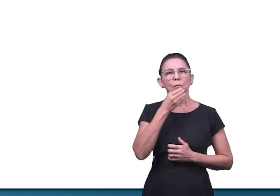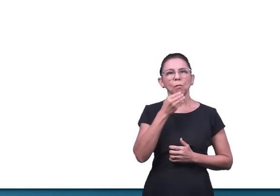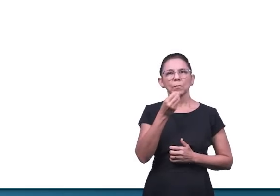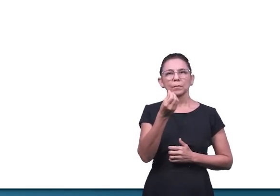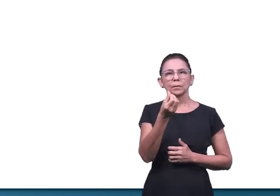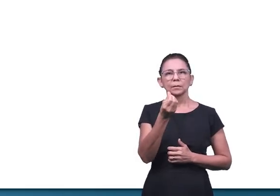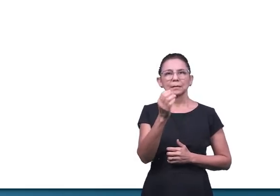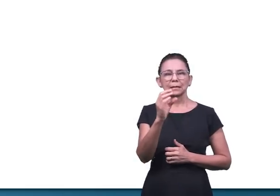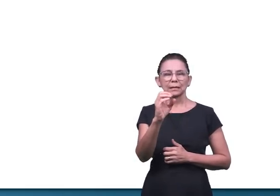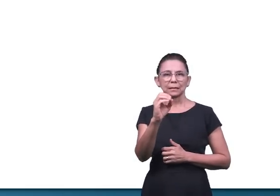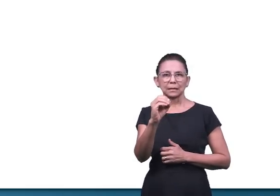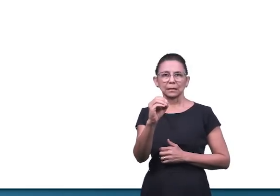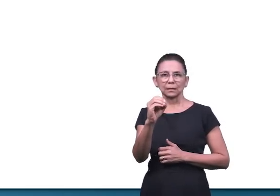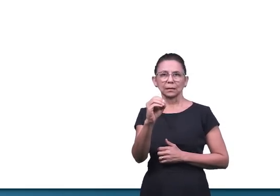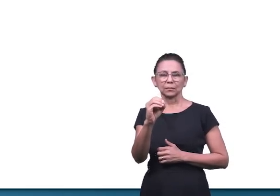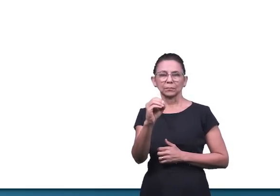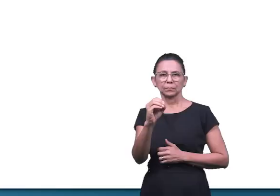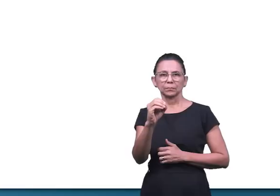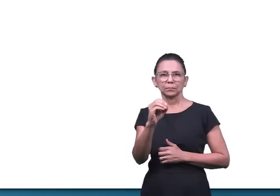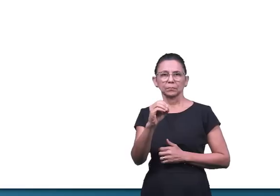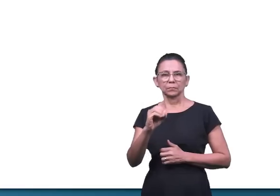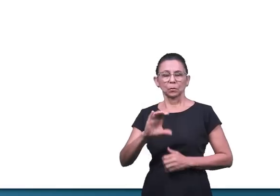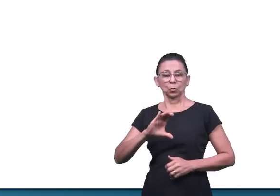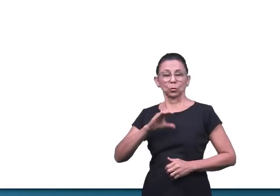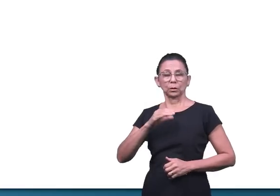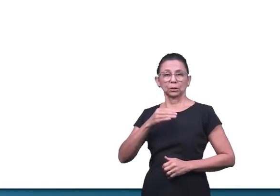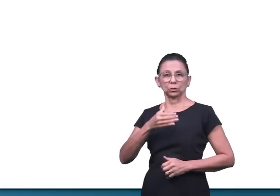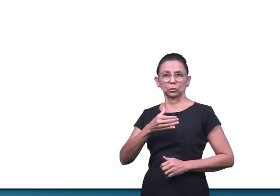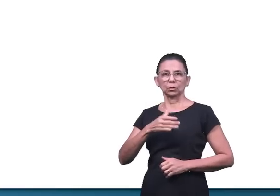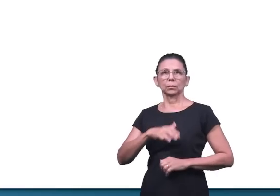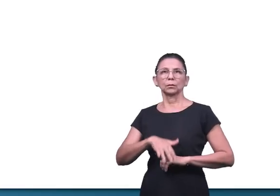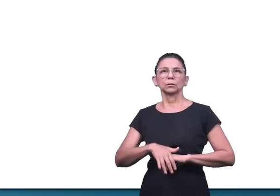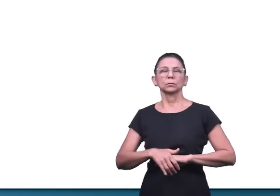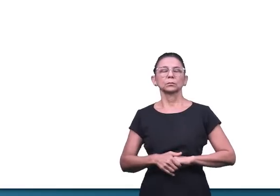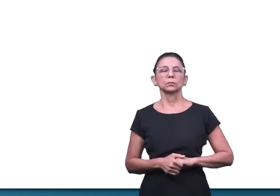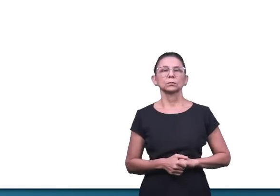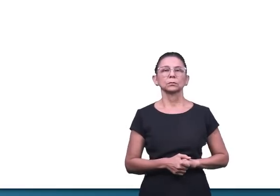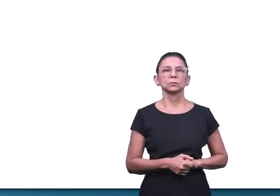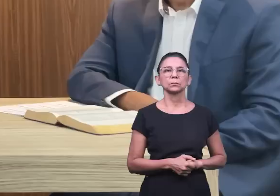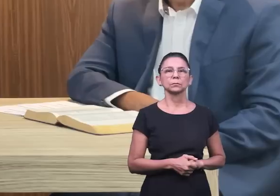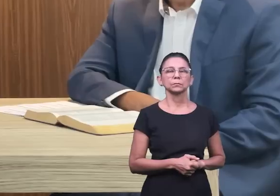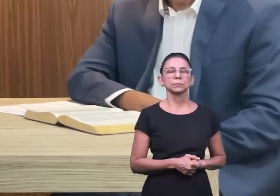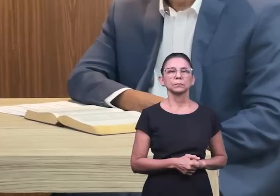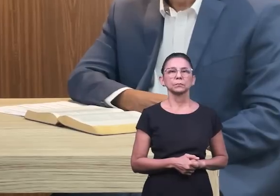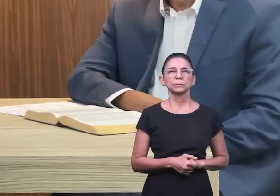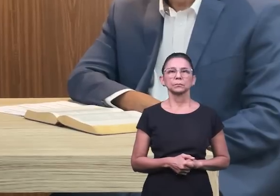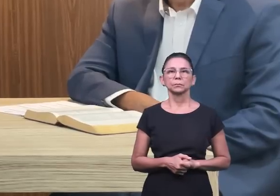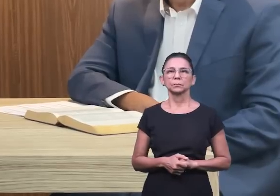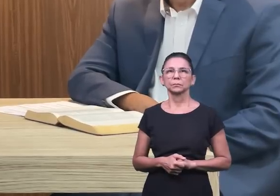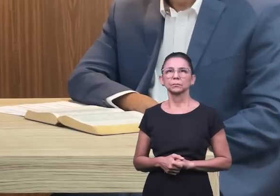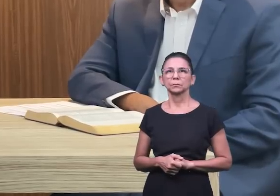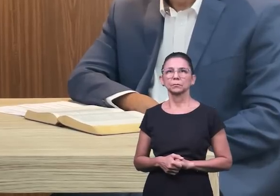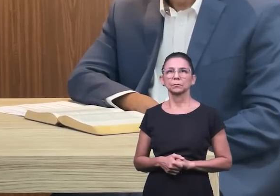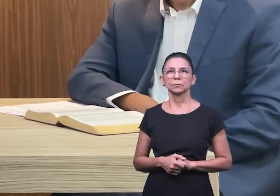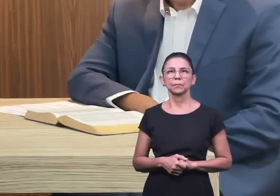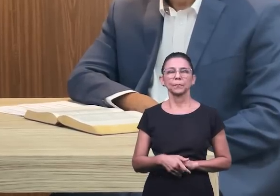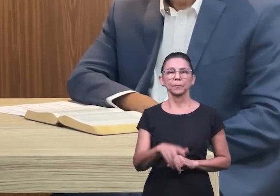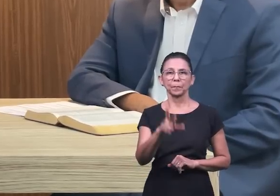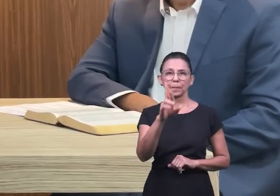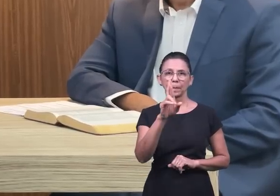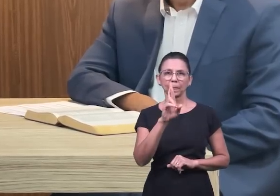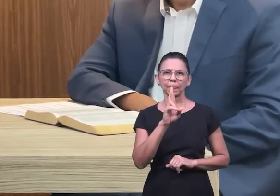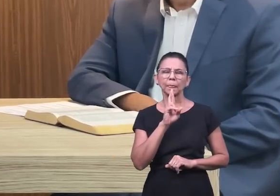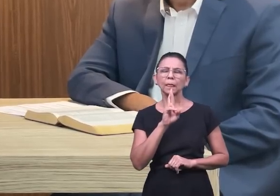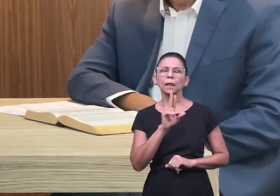7, profeticamente, o que representa os 60 valentes de Israel? Nós temos a resposta do ungido